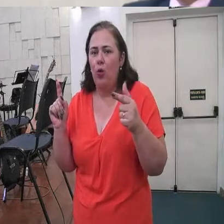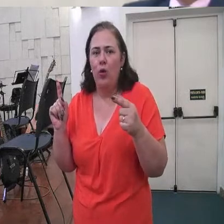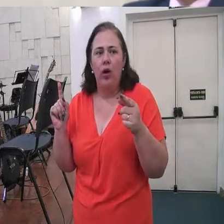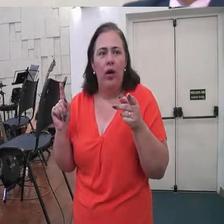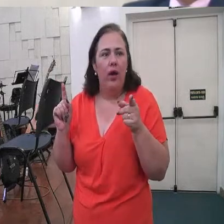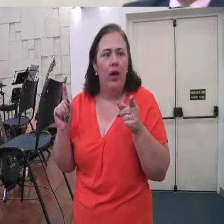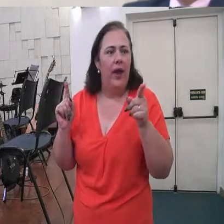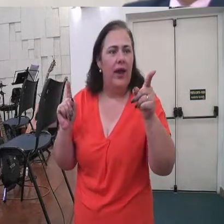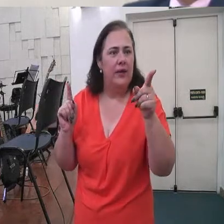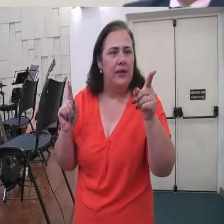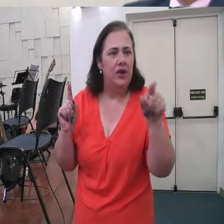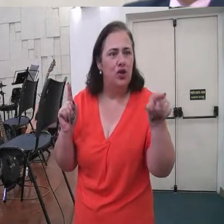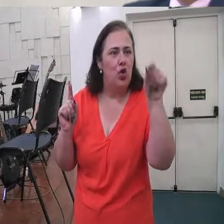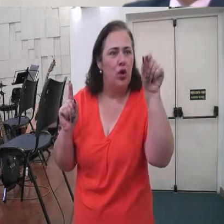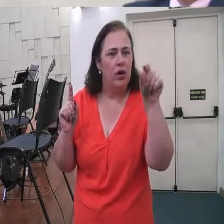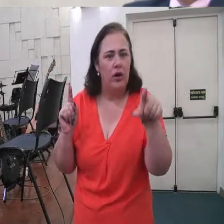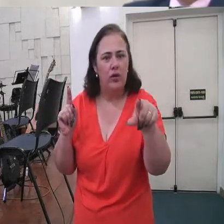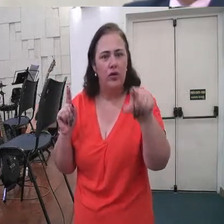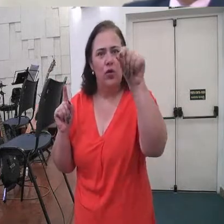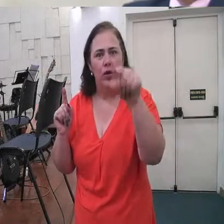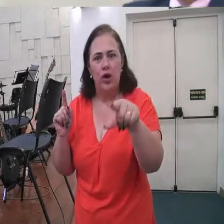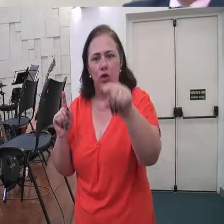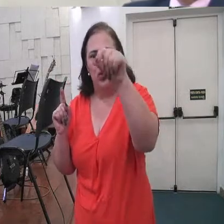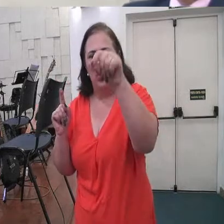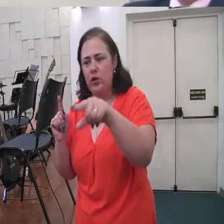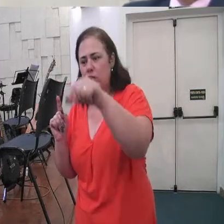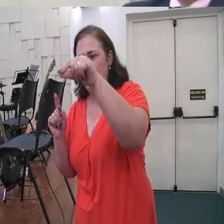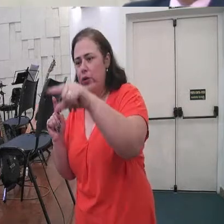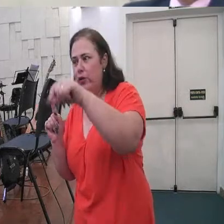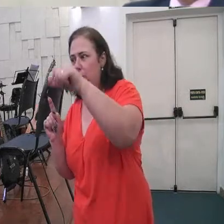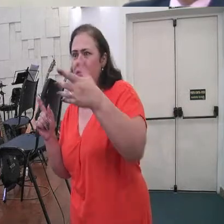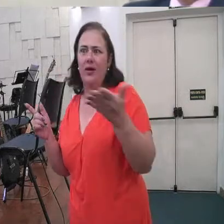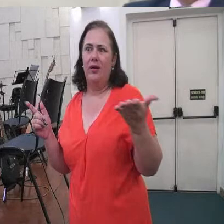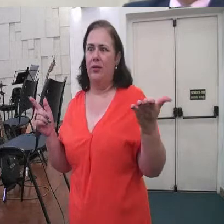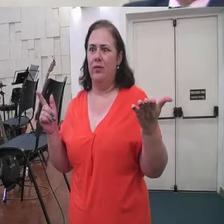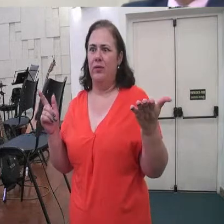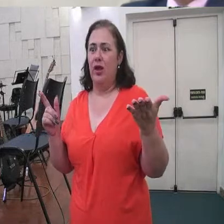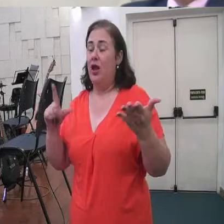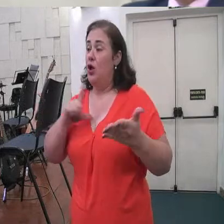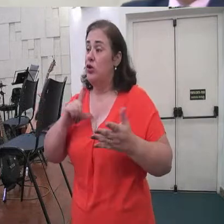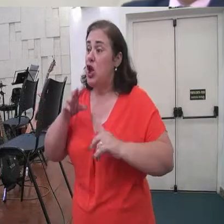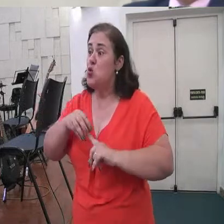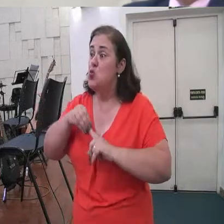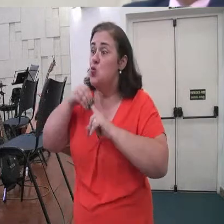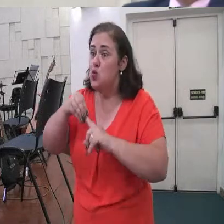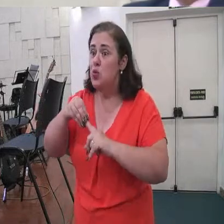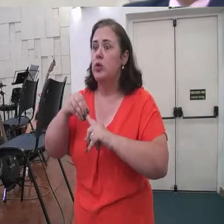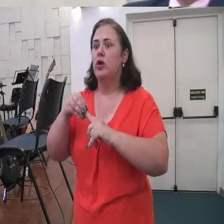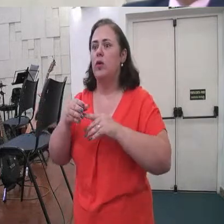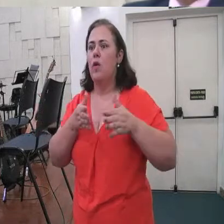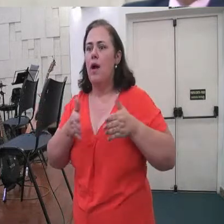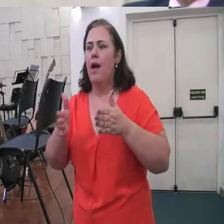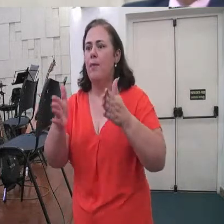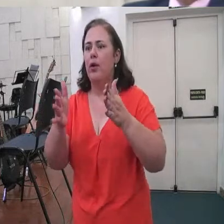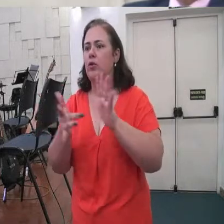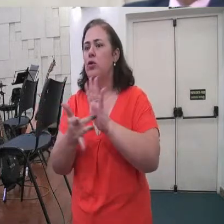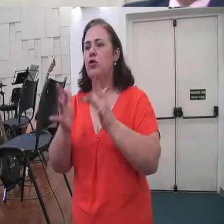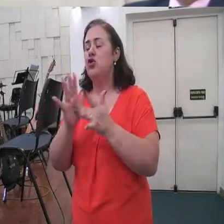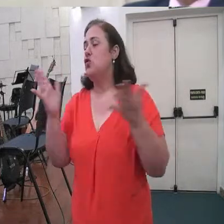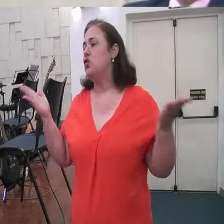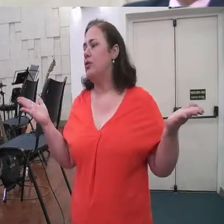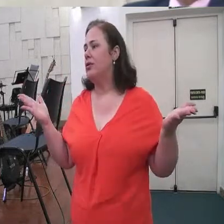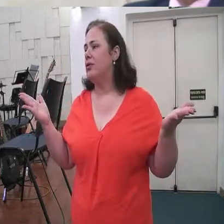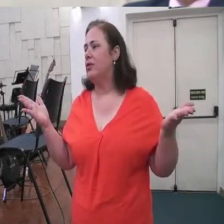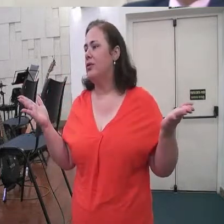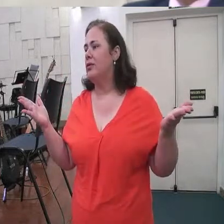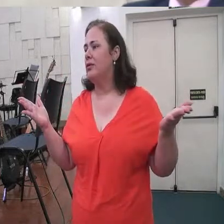criar, vamos usar a nossa criatividade e vamos criar todos os tipos de estratégias